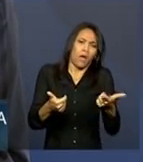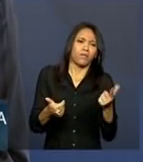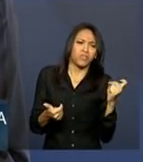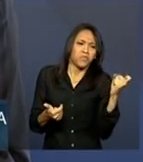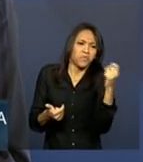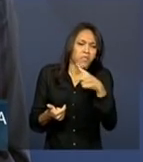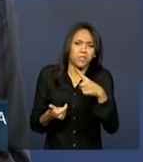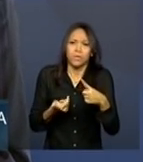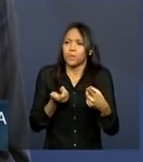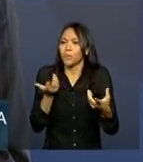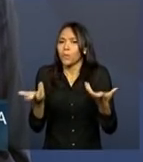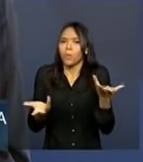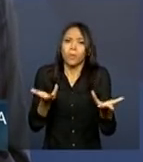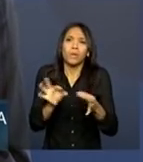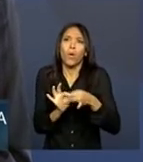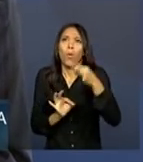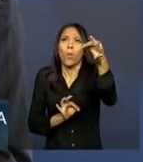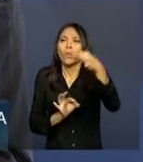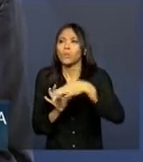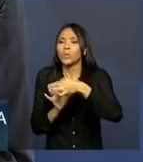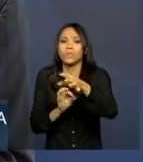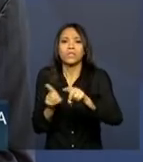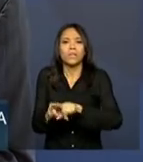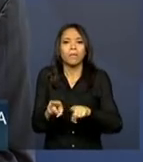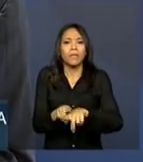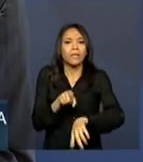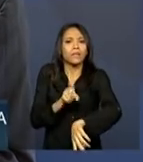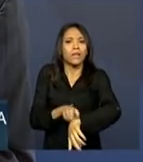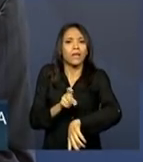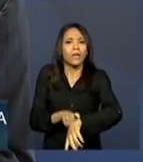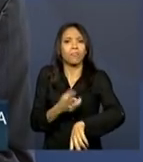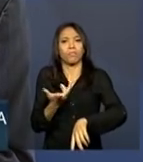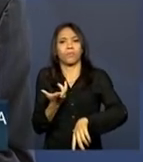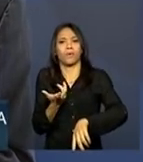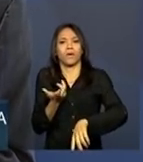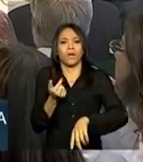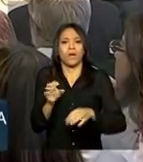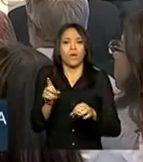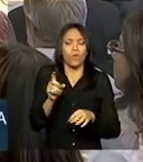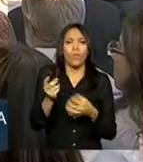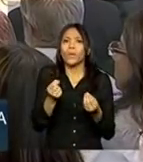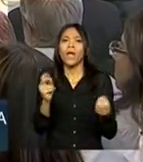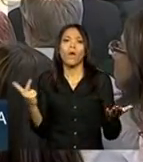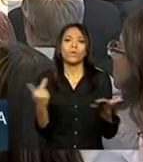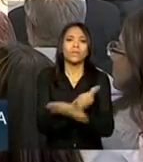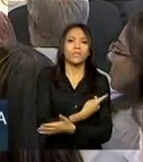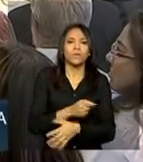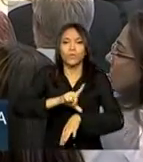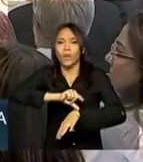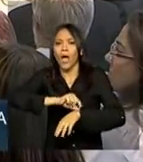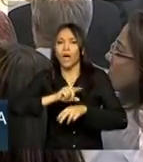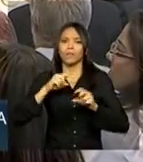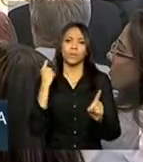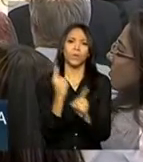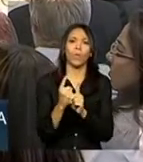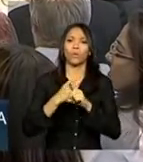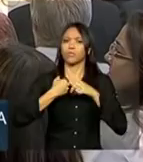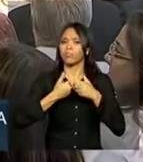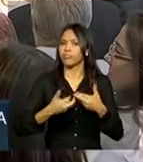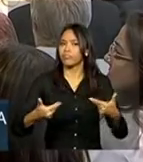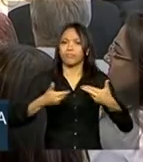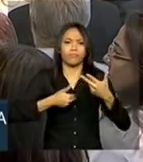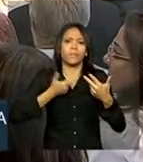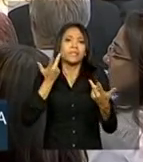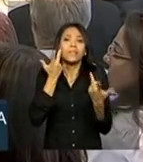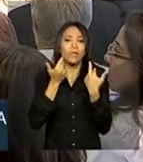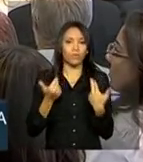difíceis dada a distância do tempo entre o funcionamento da comissão e os fatos investigados dadas as dificuldades